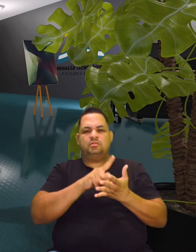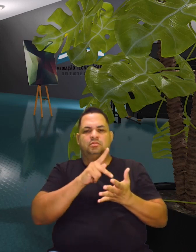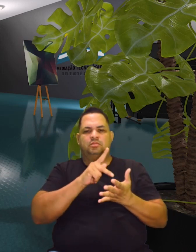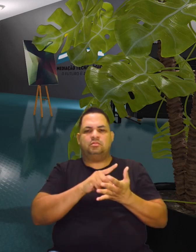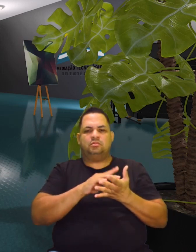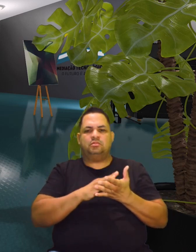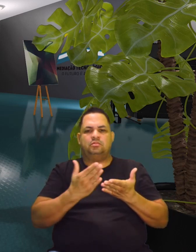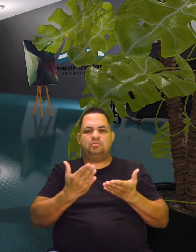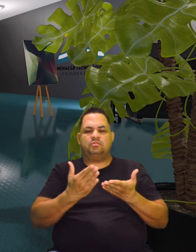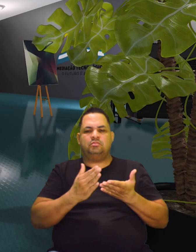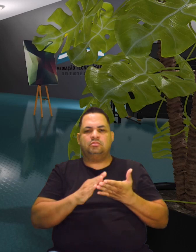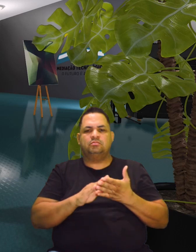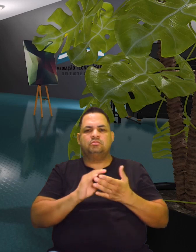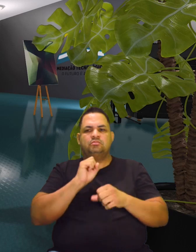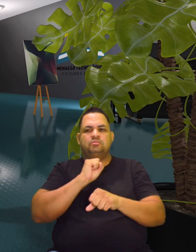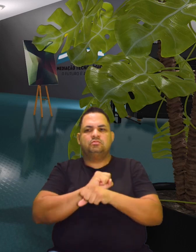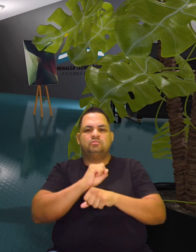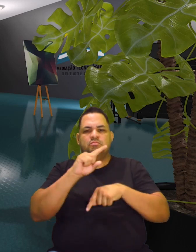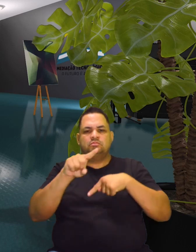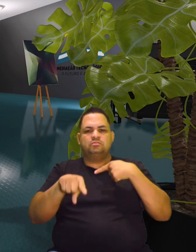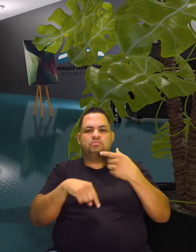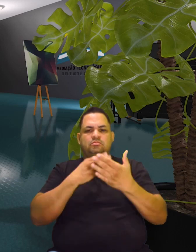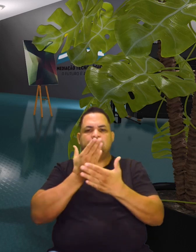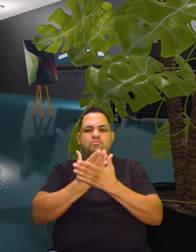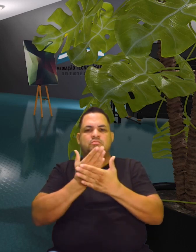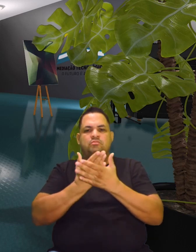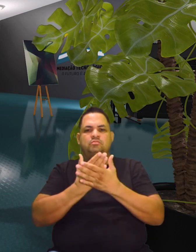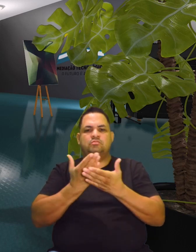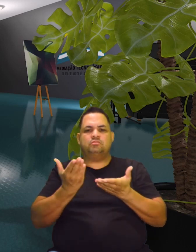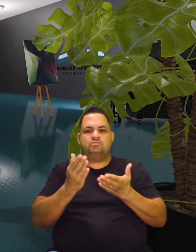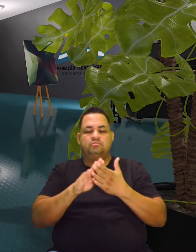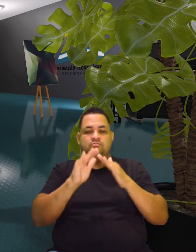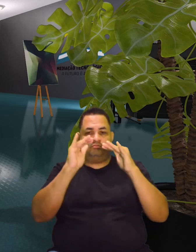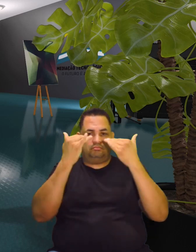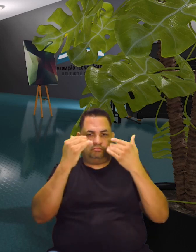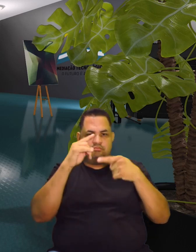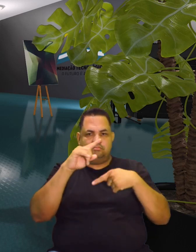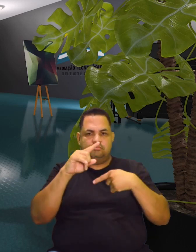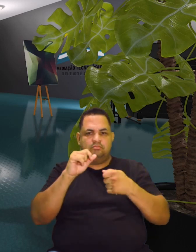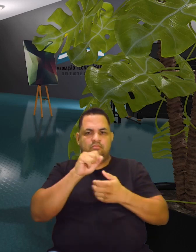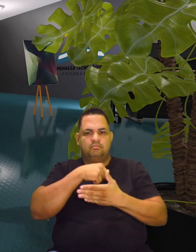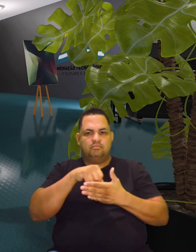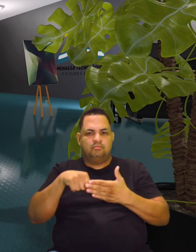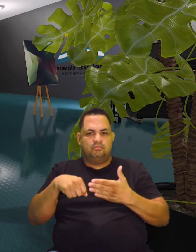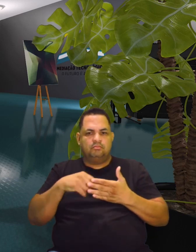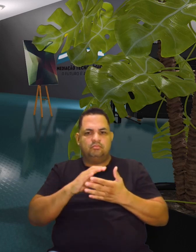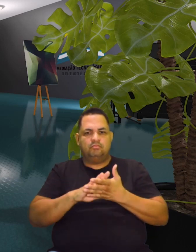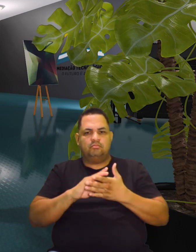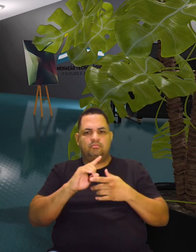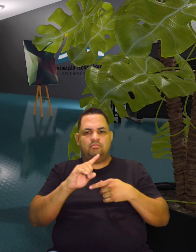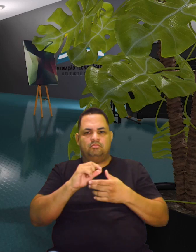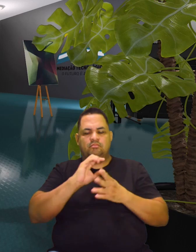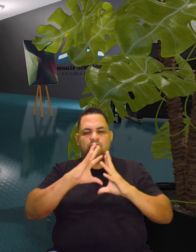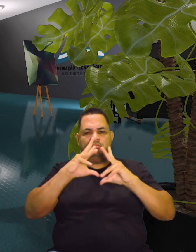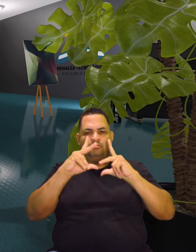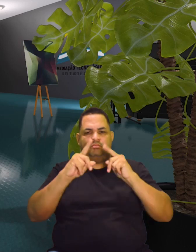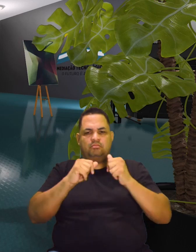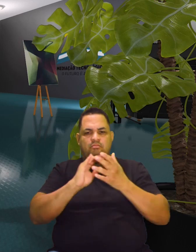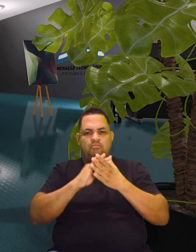esculturas. Estudante, aguardo vocês nas próximas aulas e fiquem aí atentos, fazendo anotação, né, de todas essas